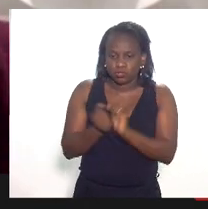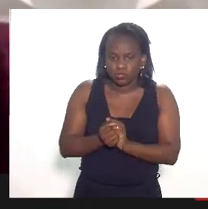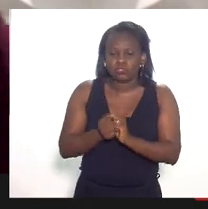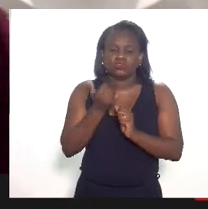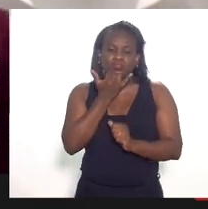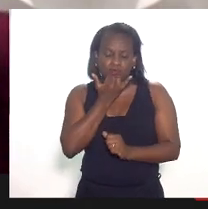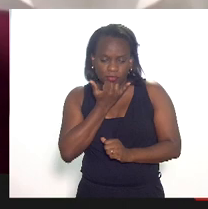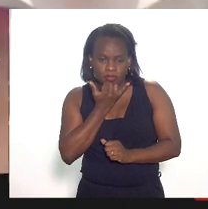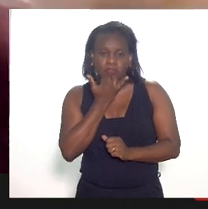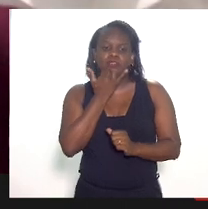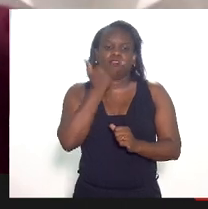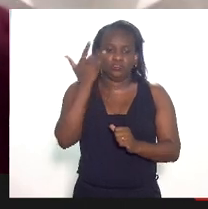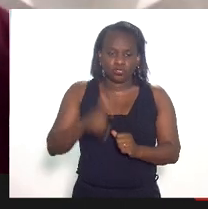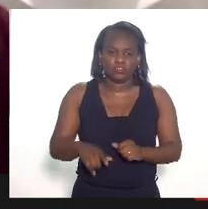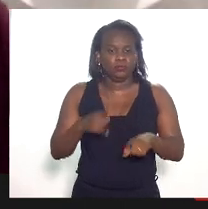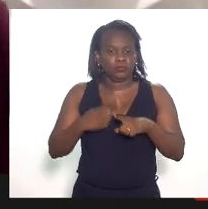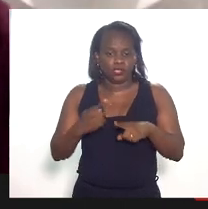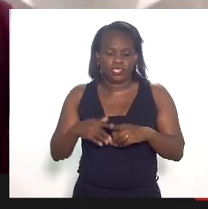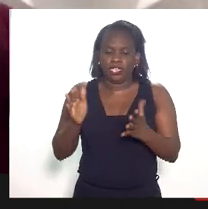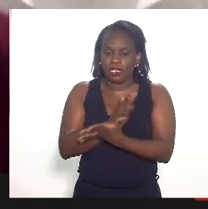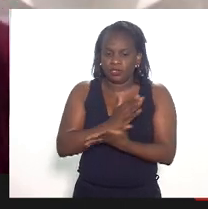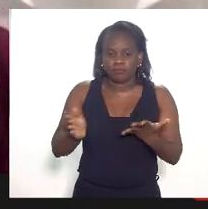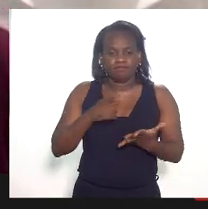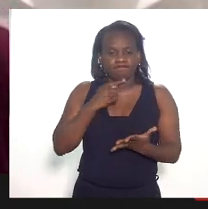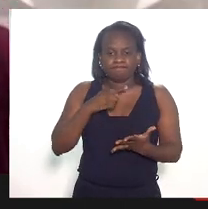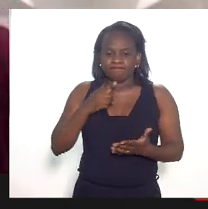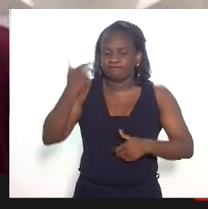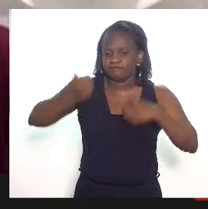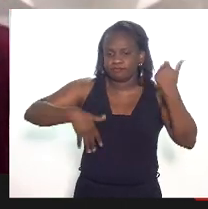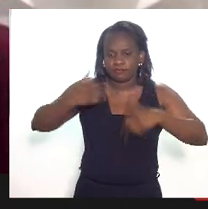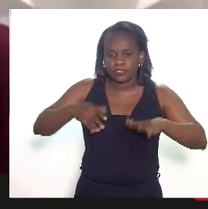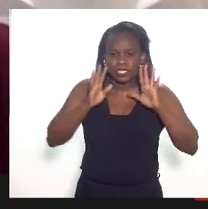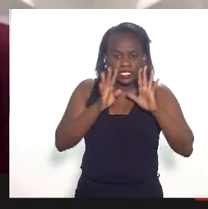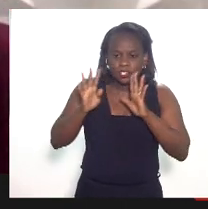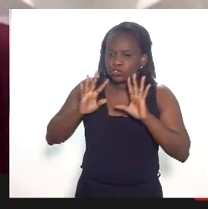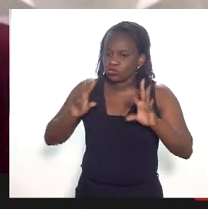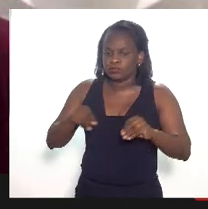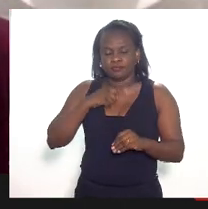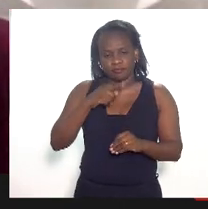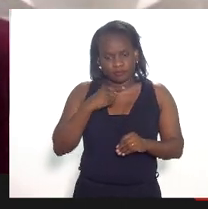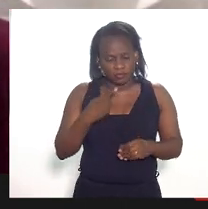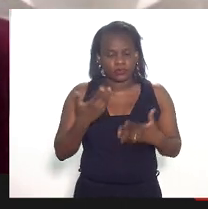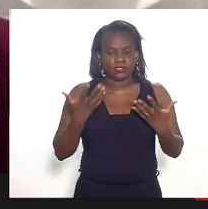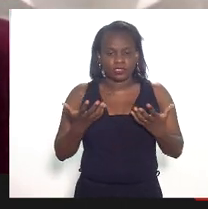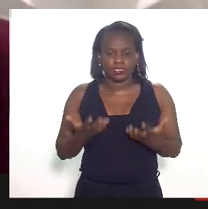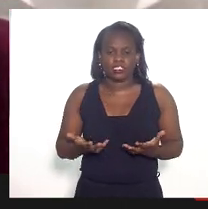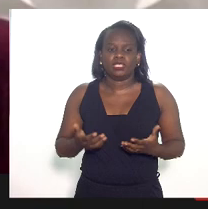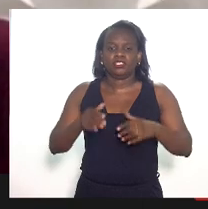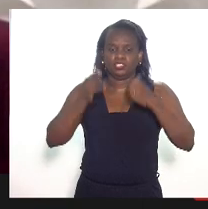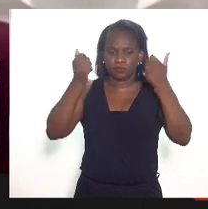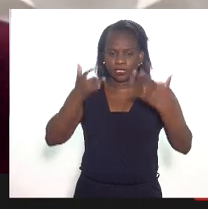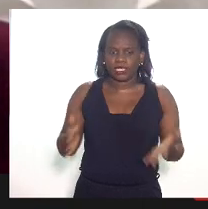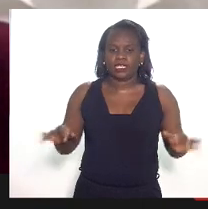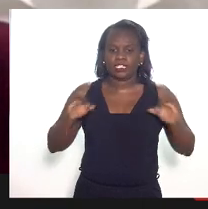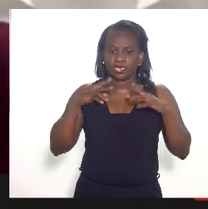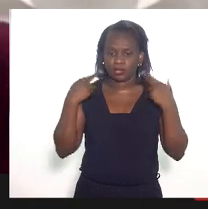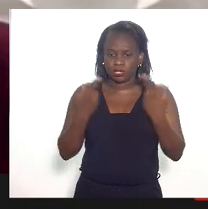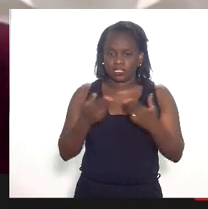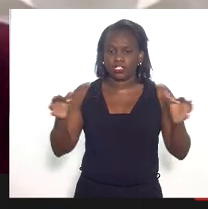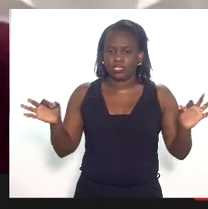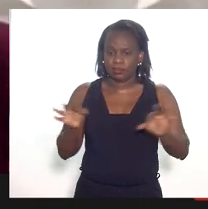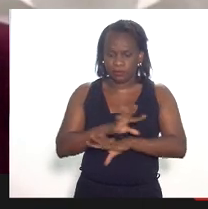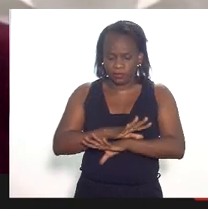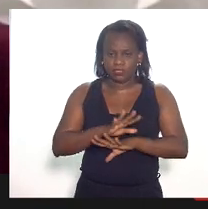pedindo desculpas por não conseguir ouvir todas as pessoas, eu quero aqui declarar encerrada a